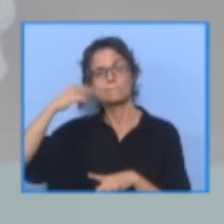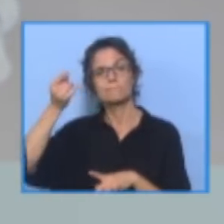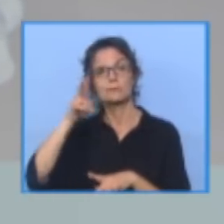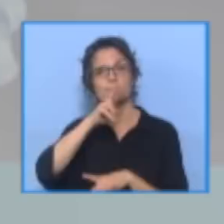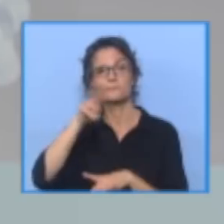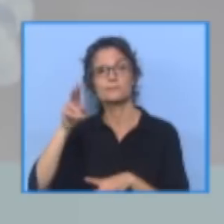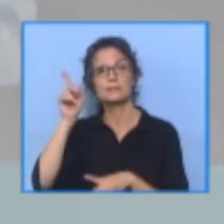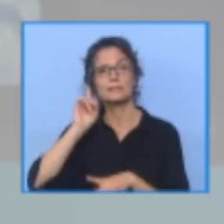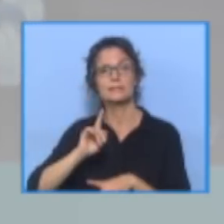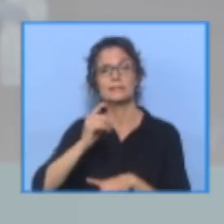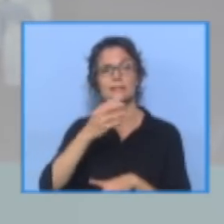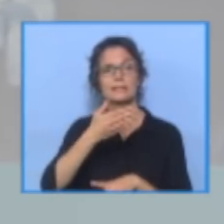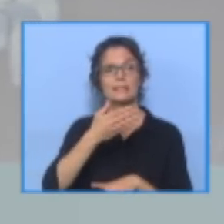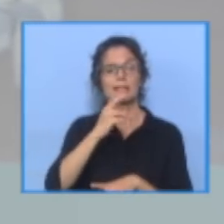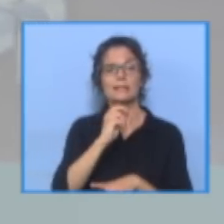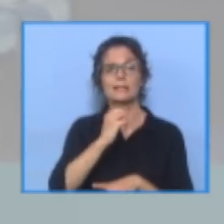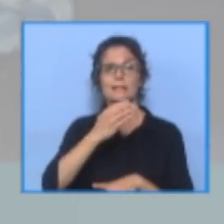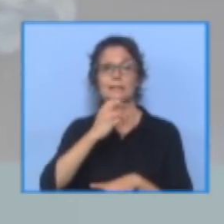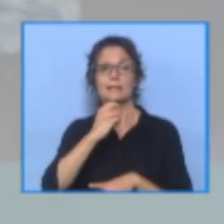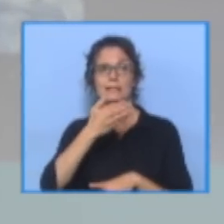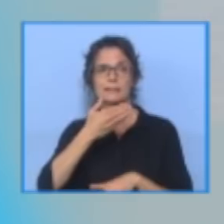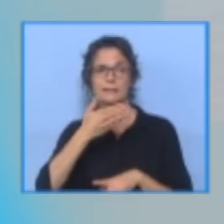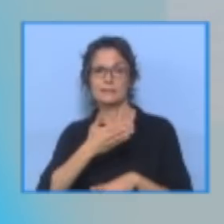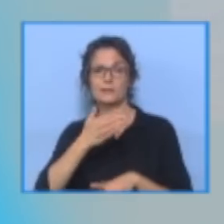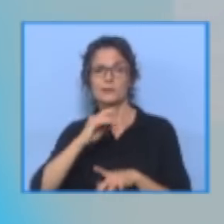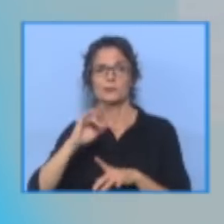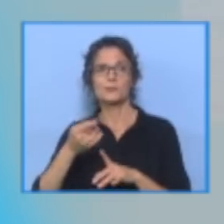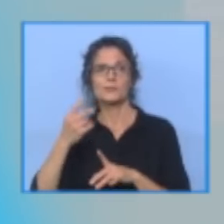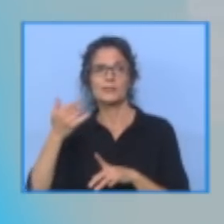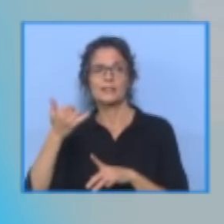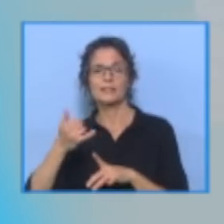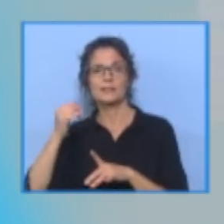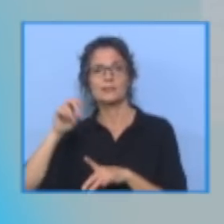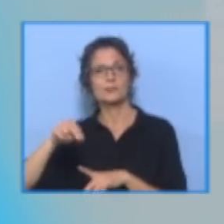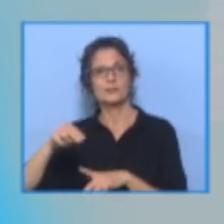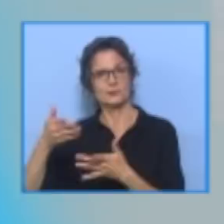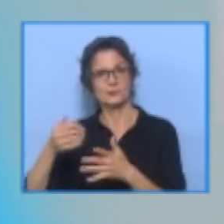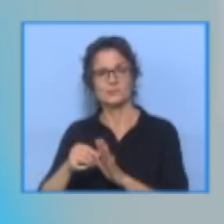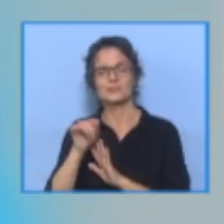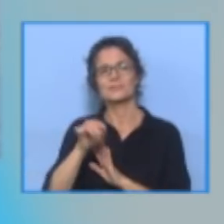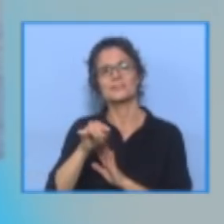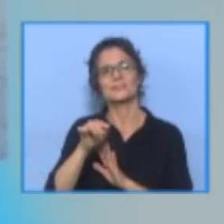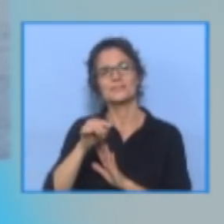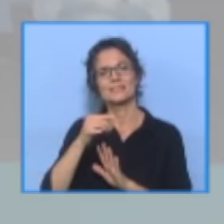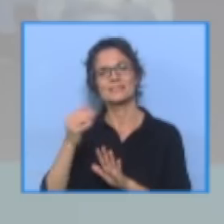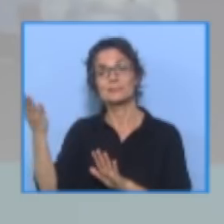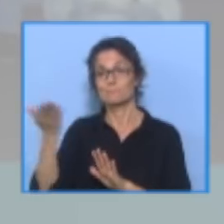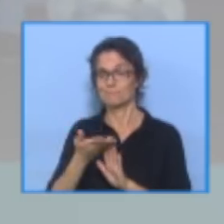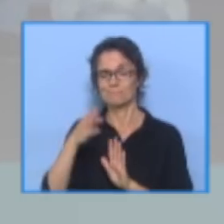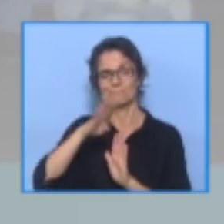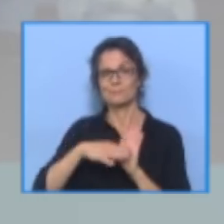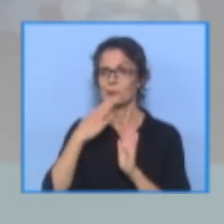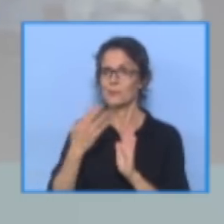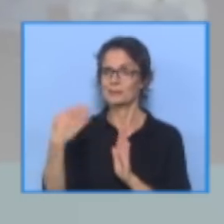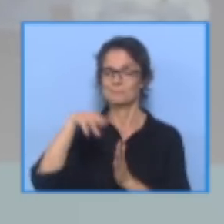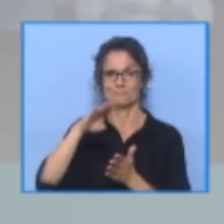junho. Está connosco Félix Lungu, que é natural da Roménia. Boa tarde, Félix. Obrigado. Olá, Paulo. Por estar neste programa. Já